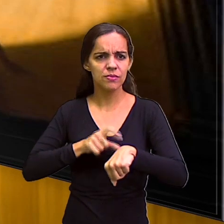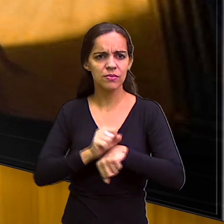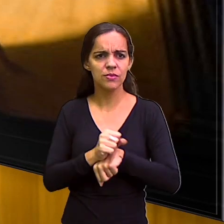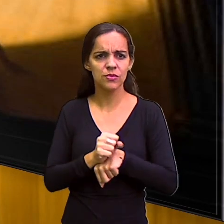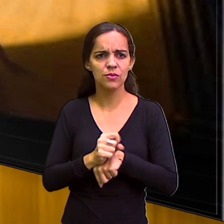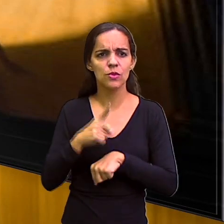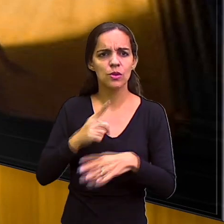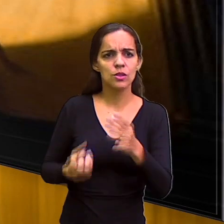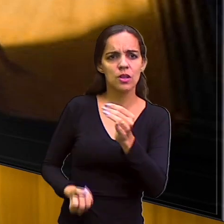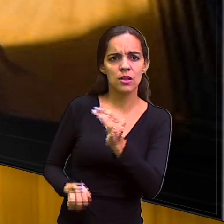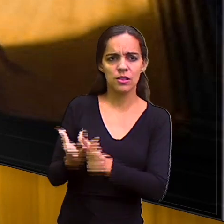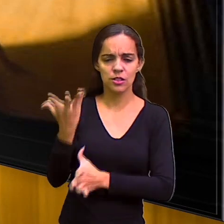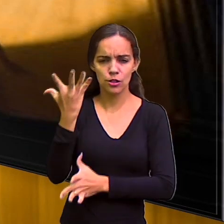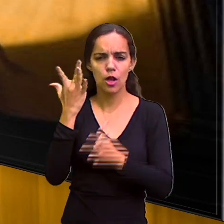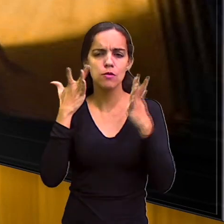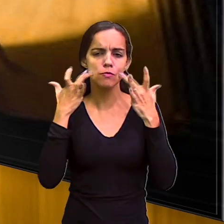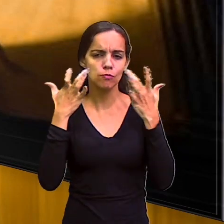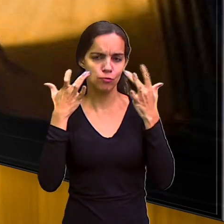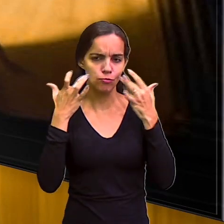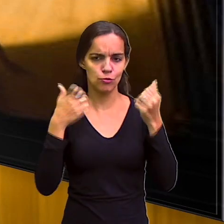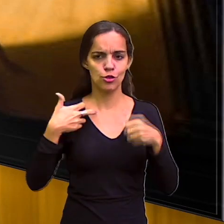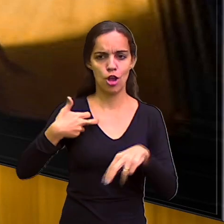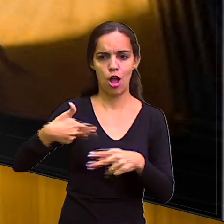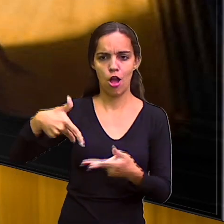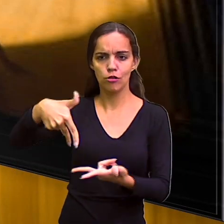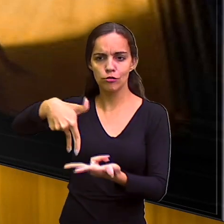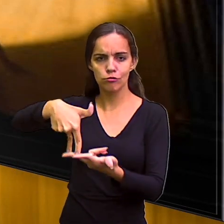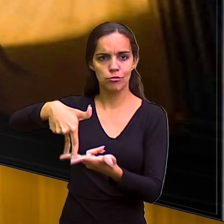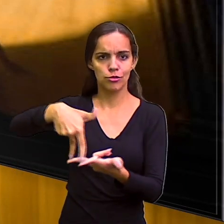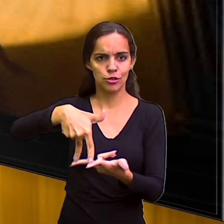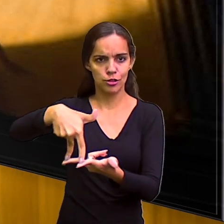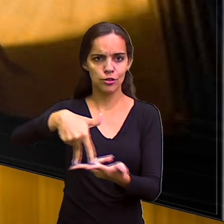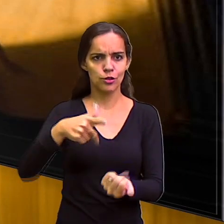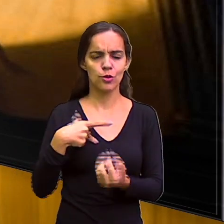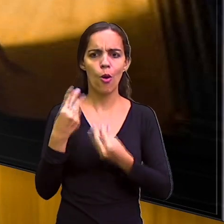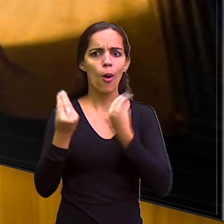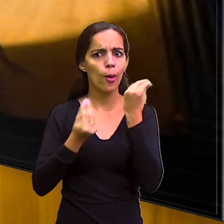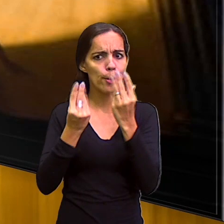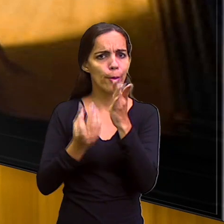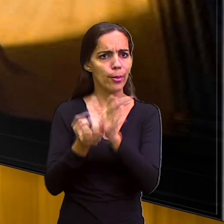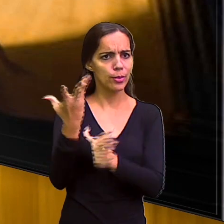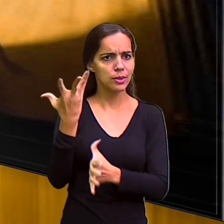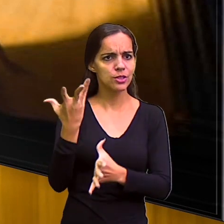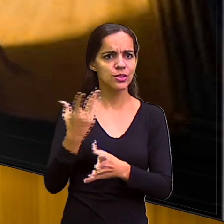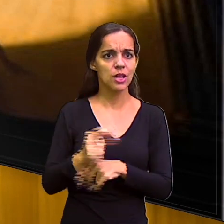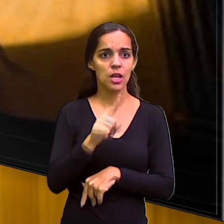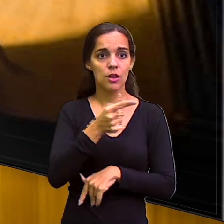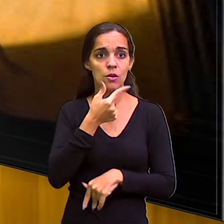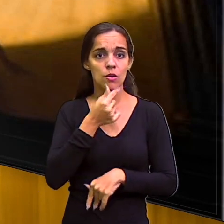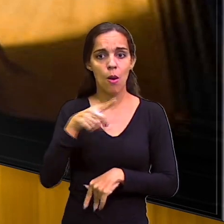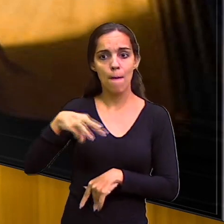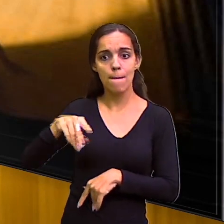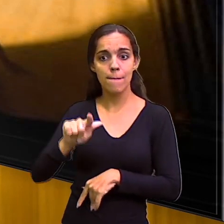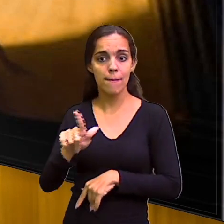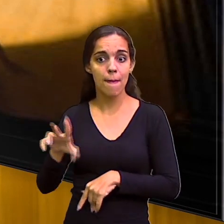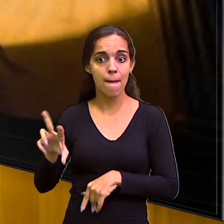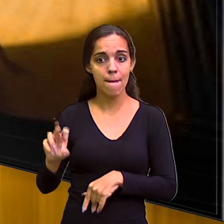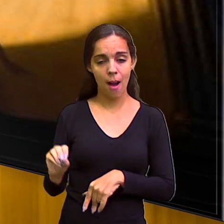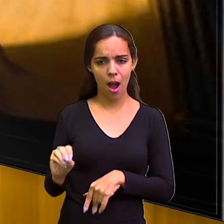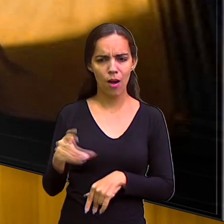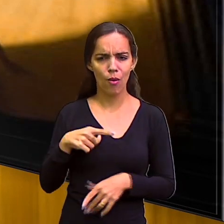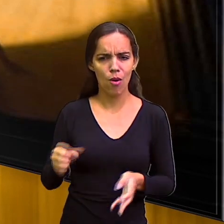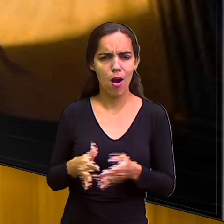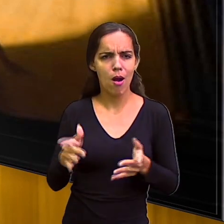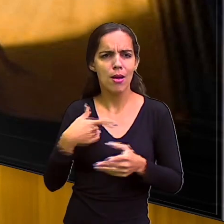teria surgido o teatro de sombra. Olha como surgiu o teatro de sombra. Esse mago teve a imaginação